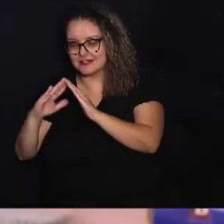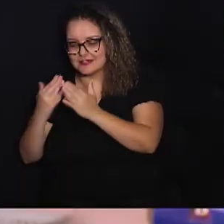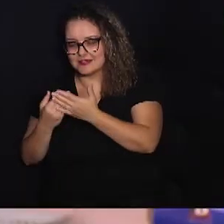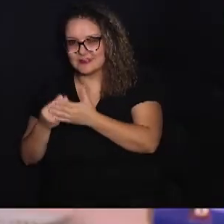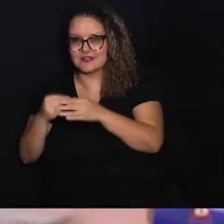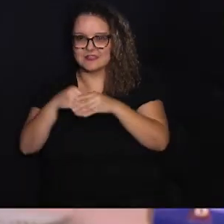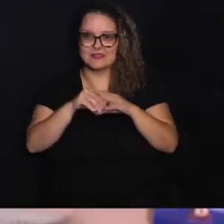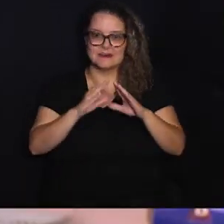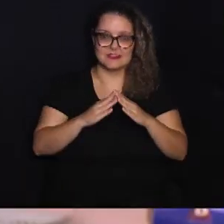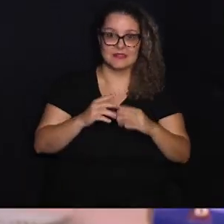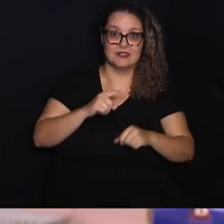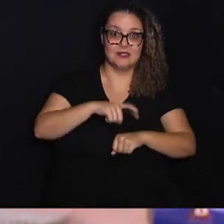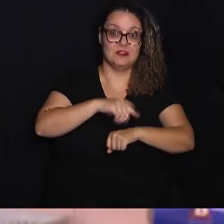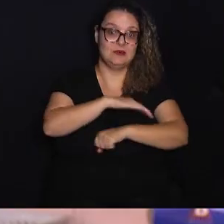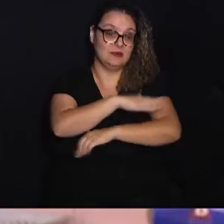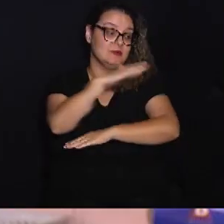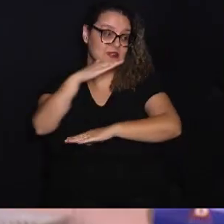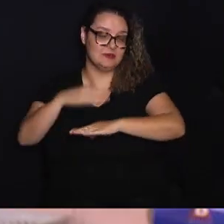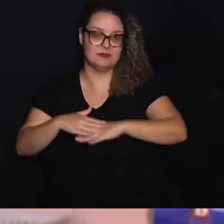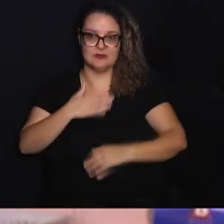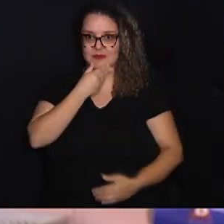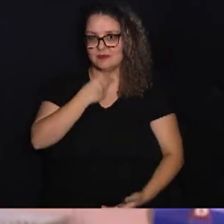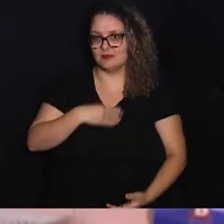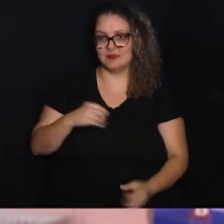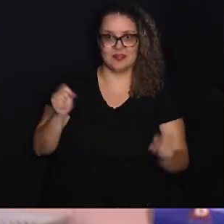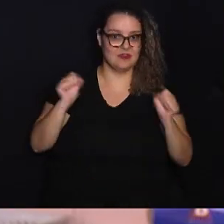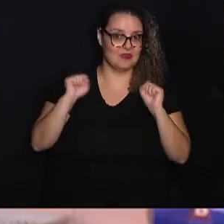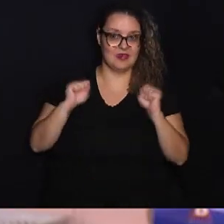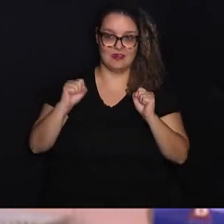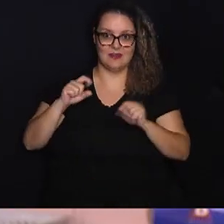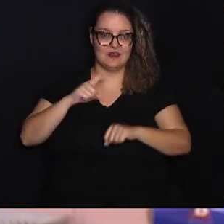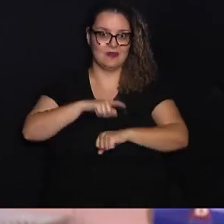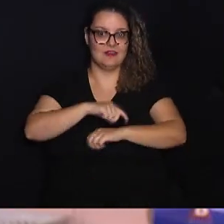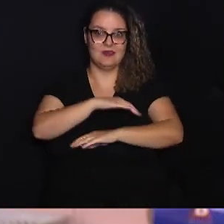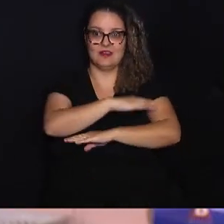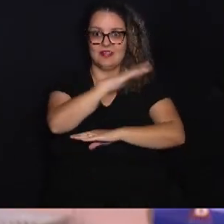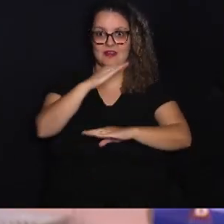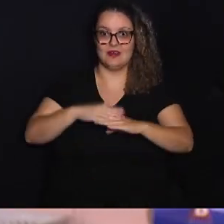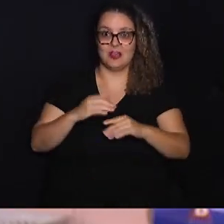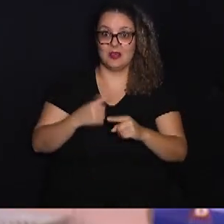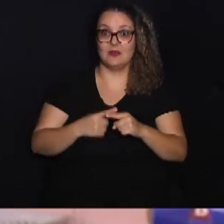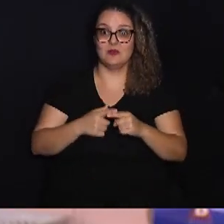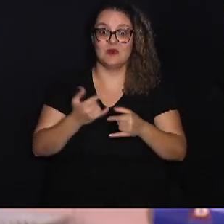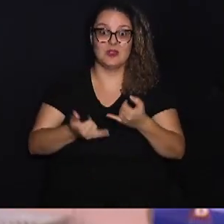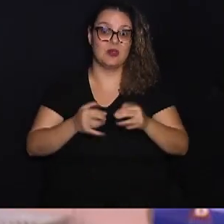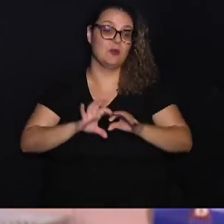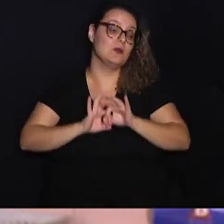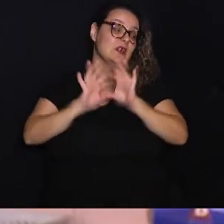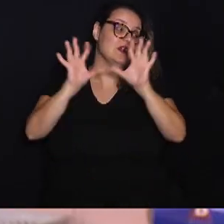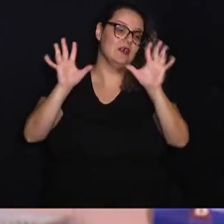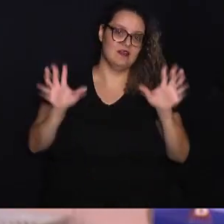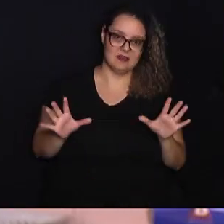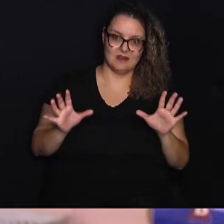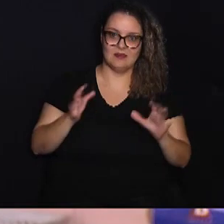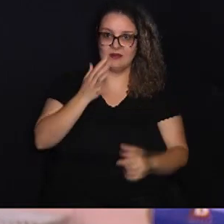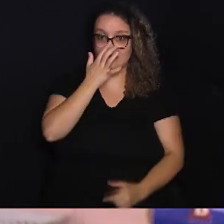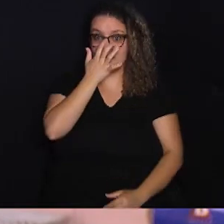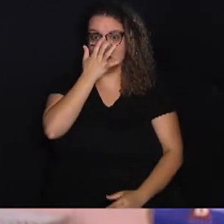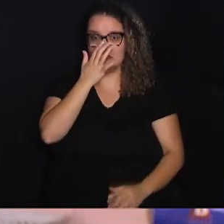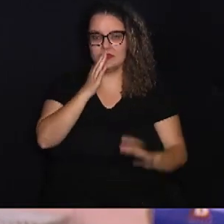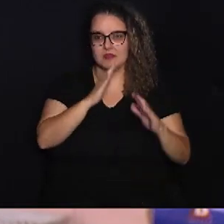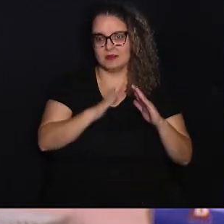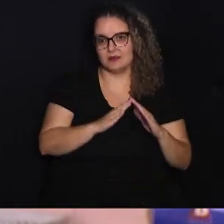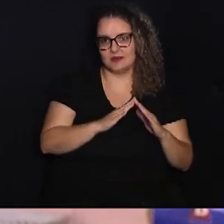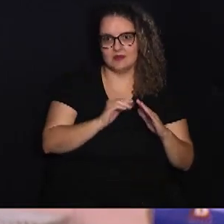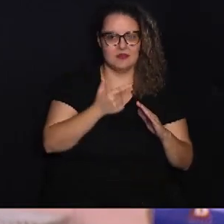período integral é muito legal, assim, meu filho ama ficar no período integral porque é o brincar livre. Então, em casa, eu